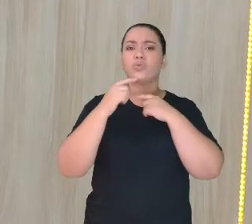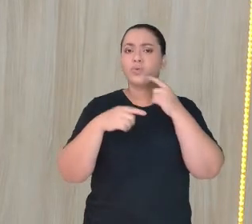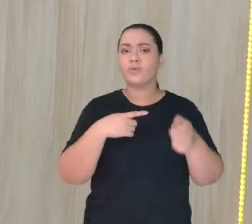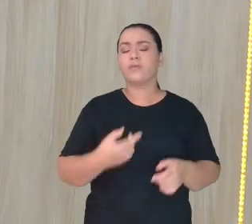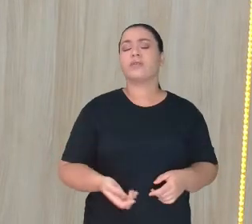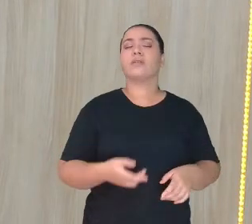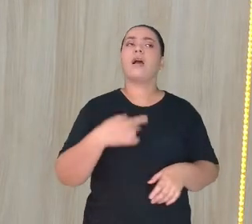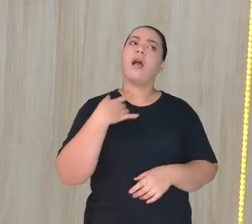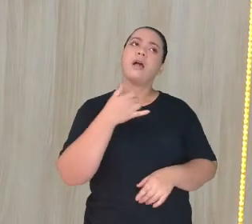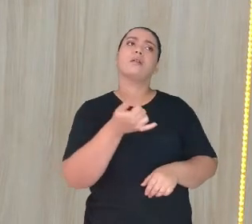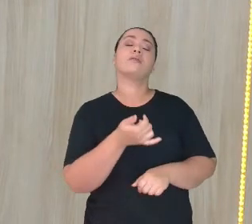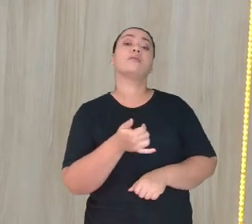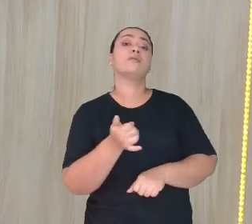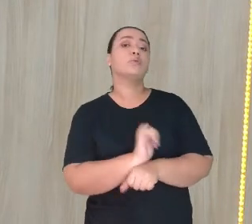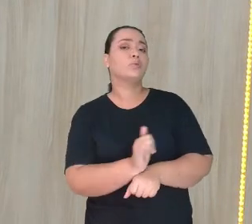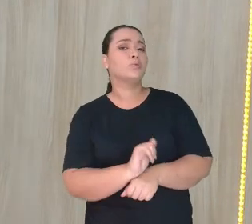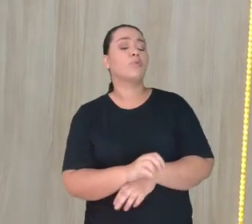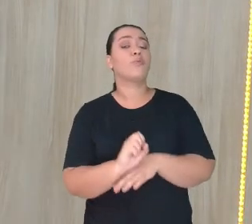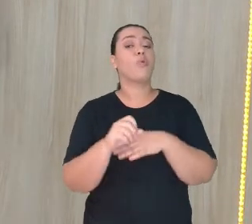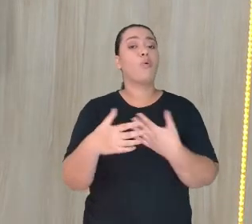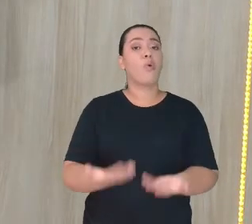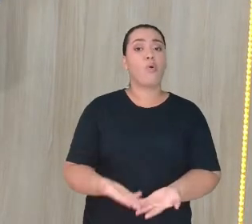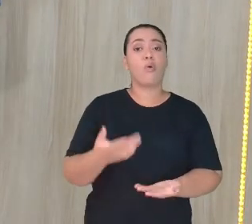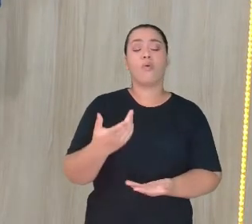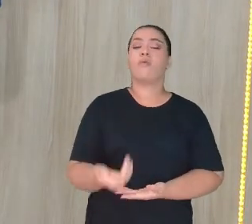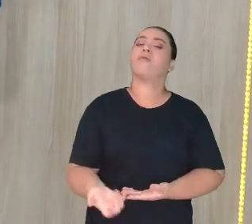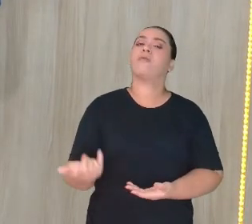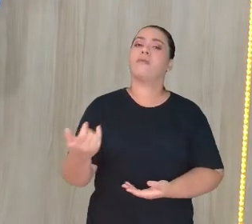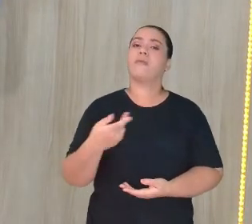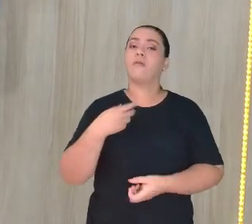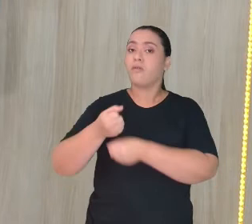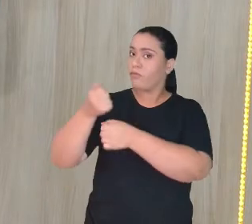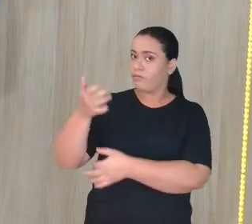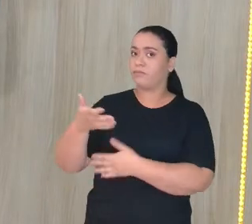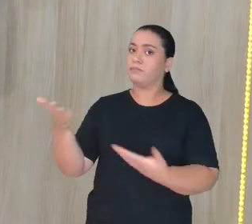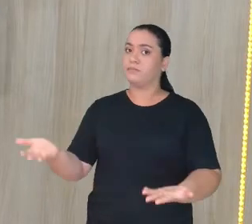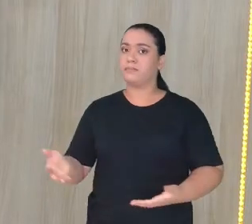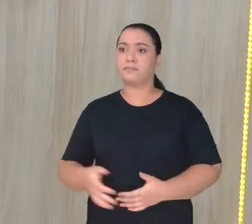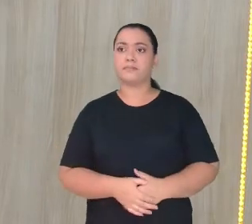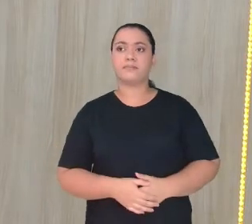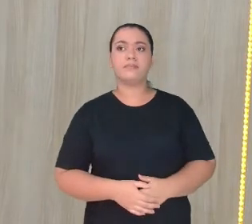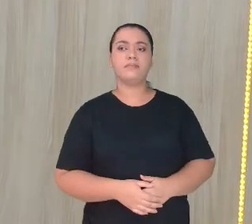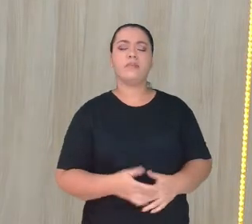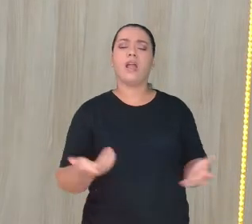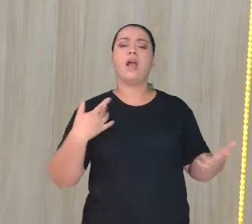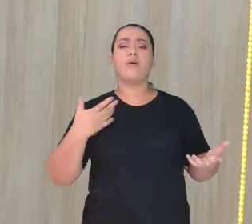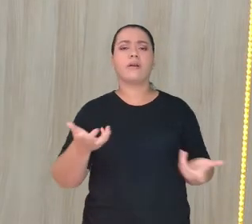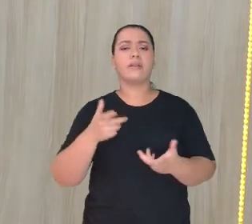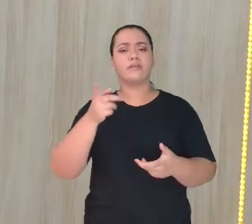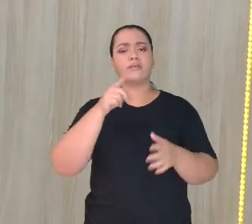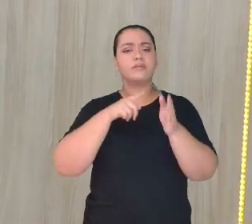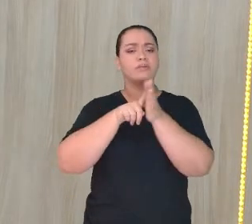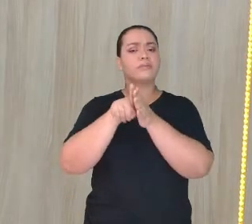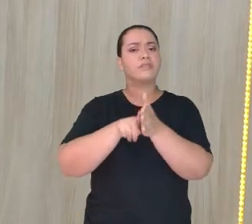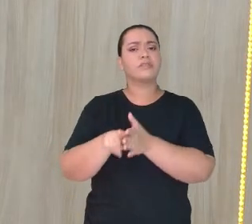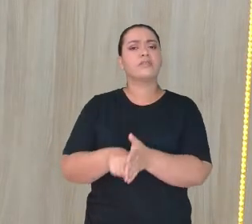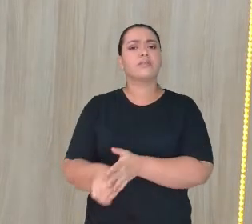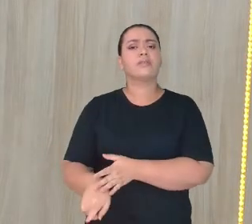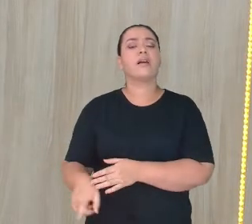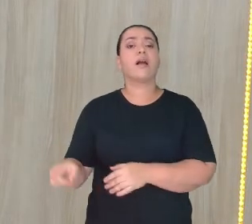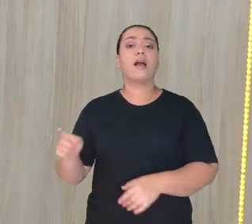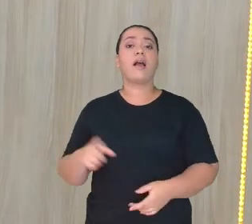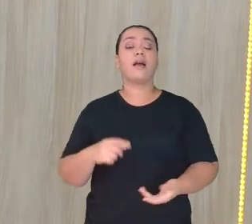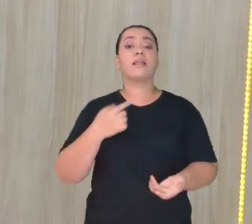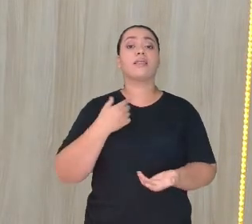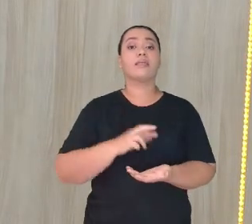no YouTube ou fala aqui com a professora Adriana, tá? Ó. Aí eu queria que vocês pesquisassem sobre diferentes